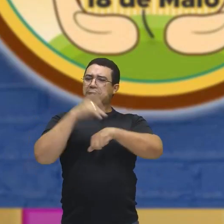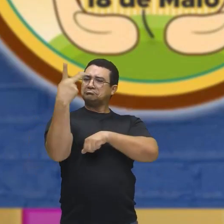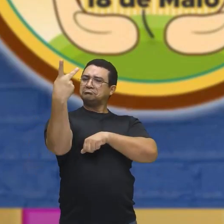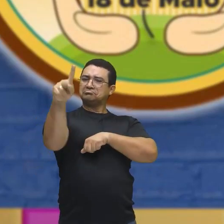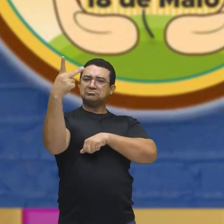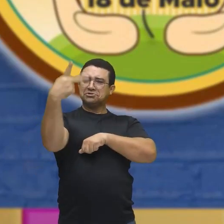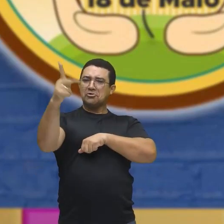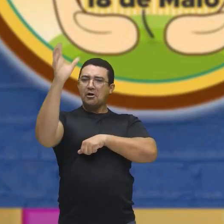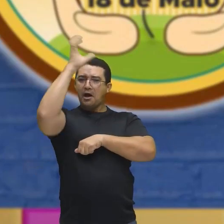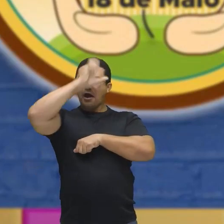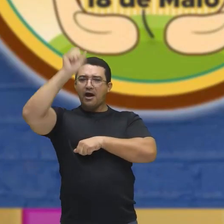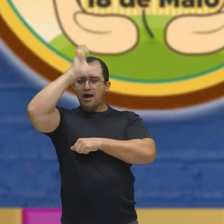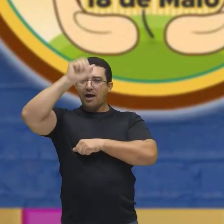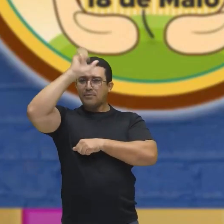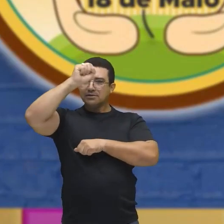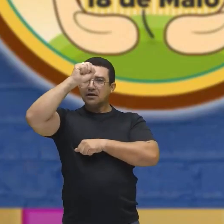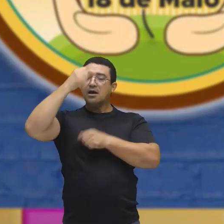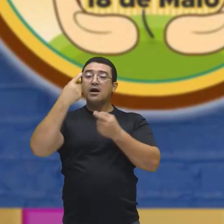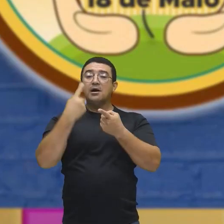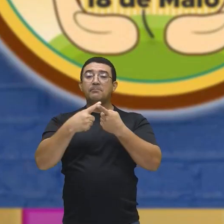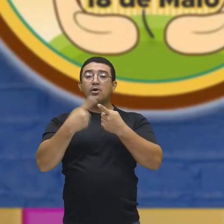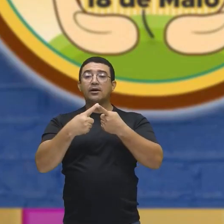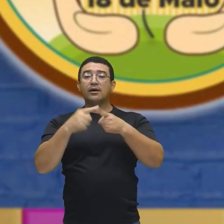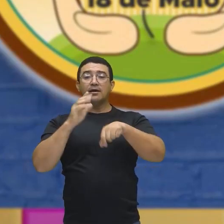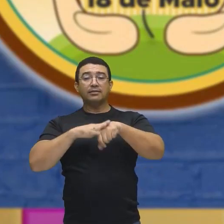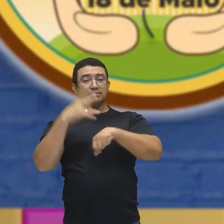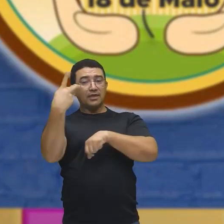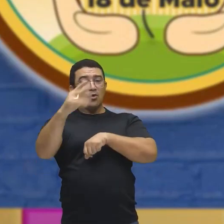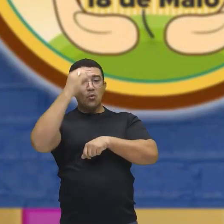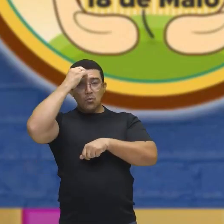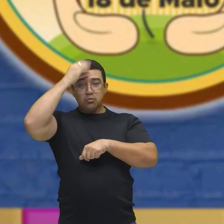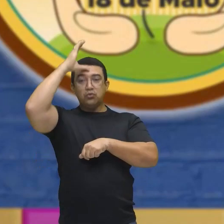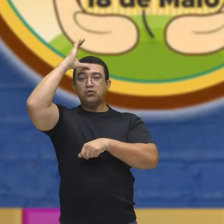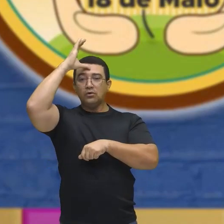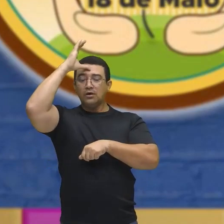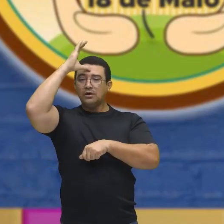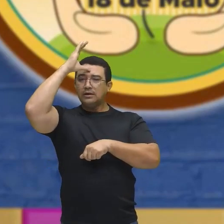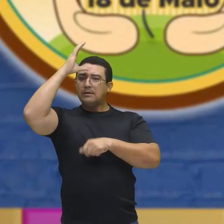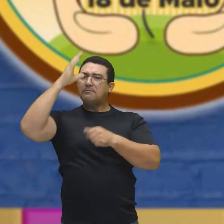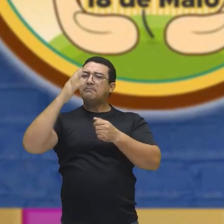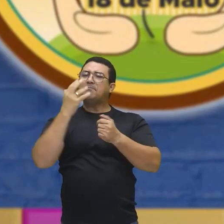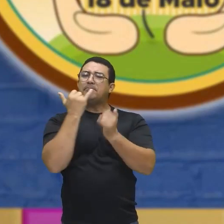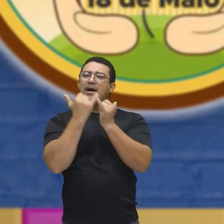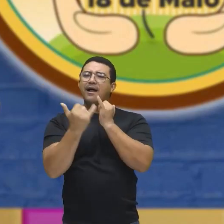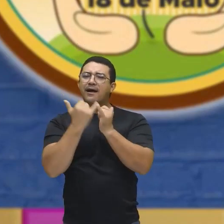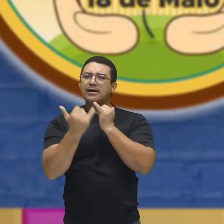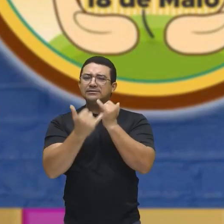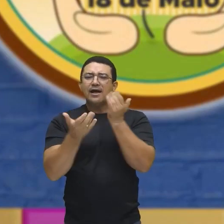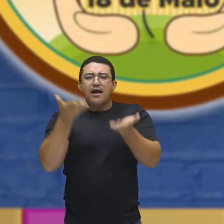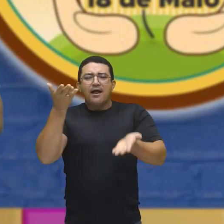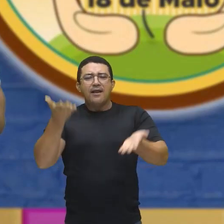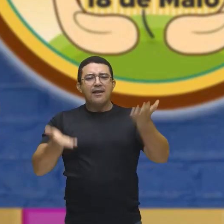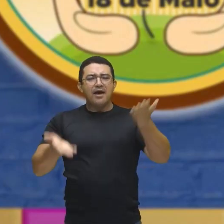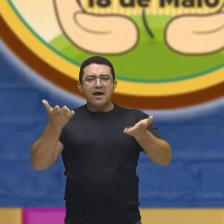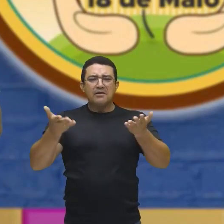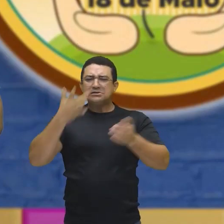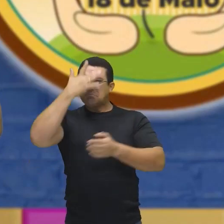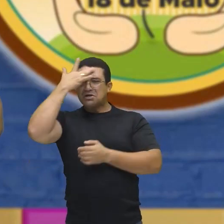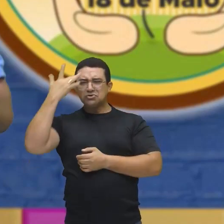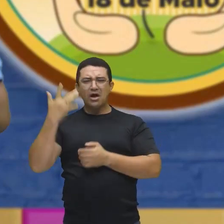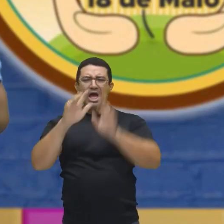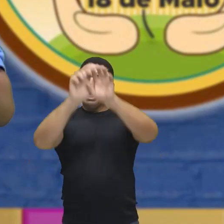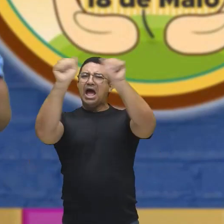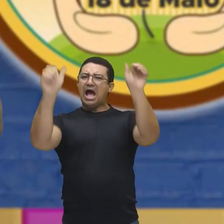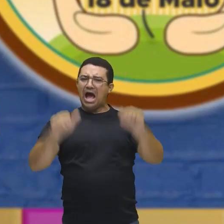vai tornar o seu conhecimento algo leve. Então, por isso que muitas pessoas dizem, a arte é tão fácil. Não, a